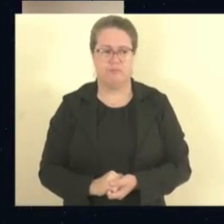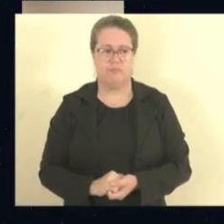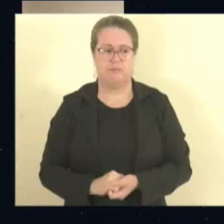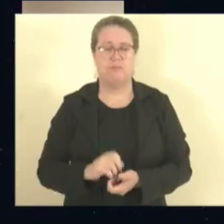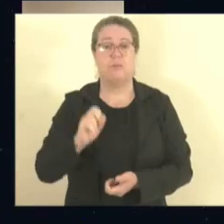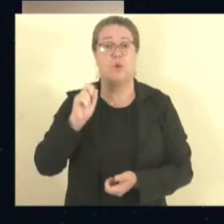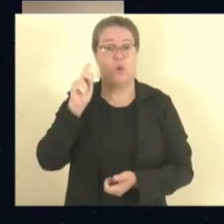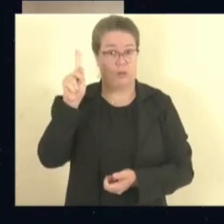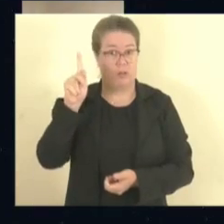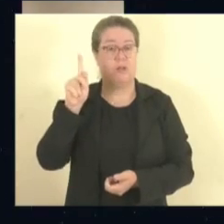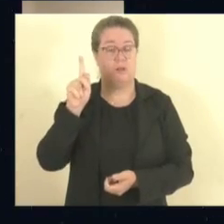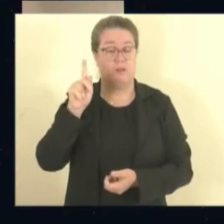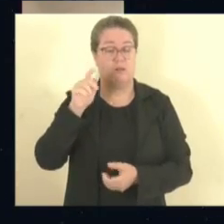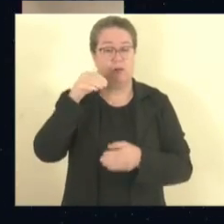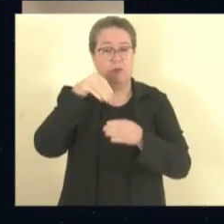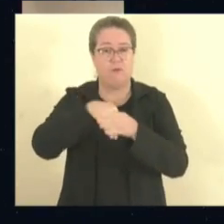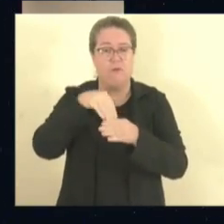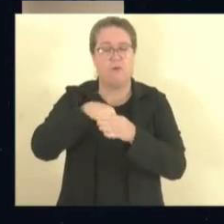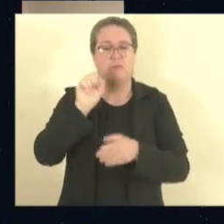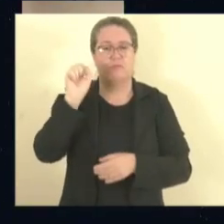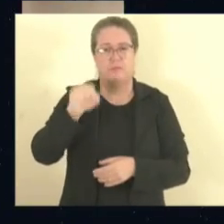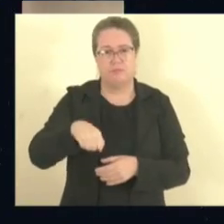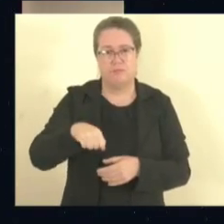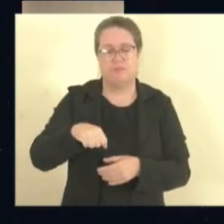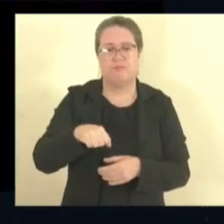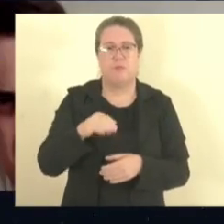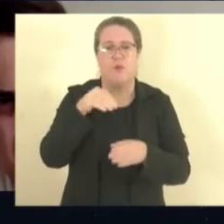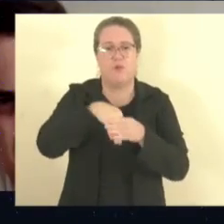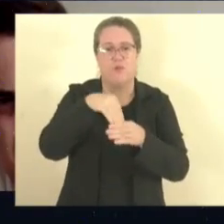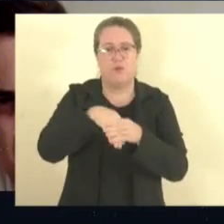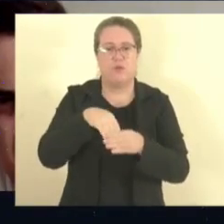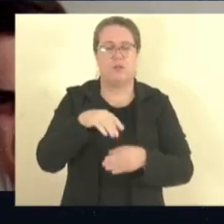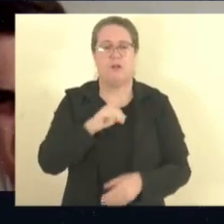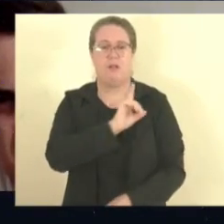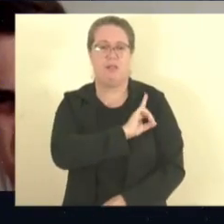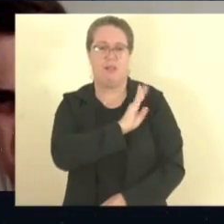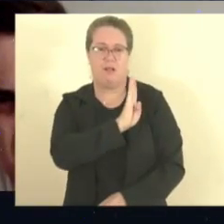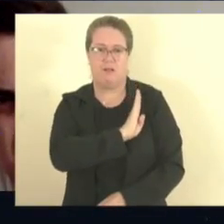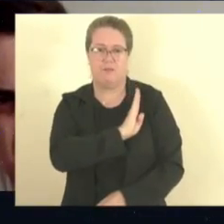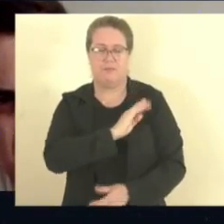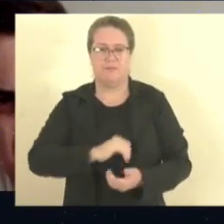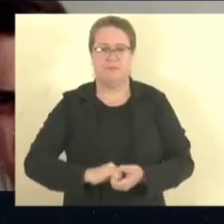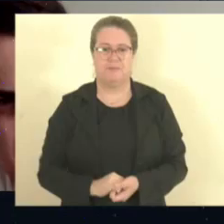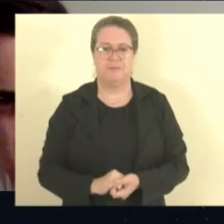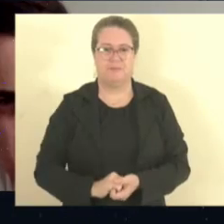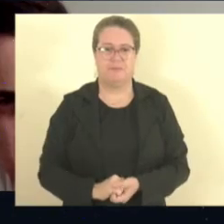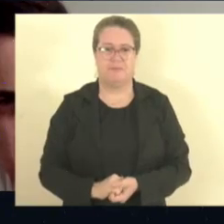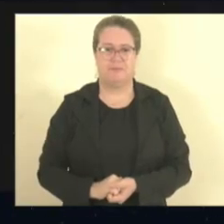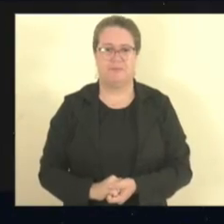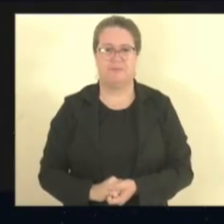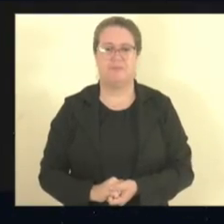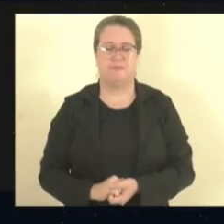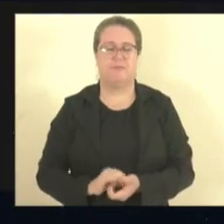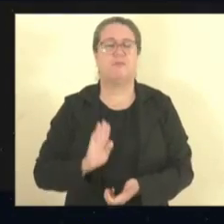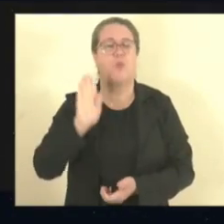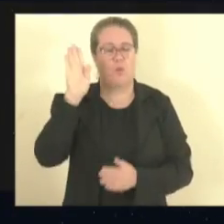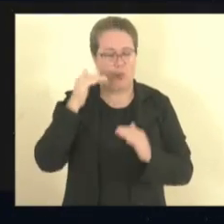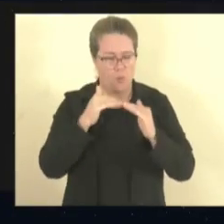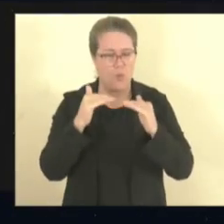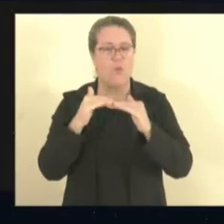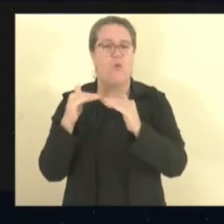Ok, deputado Erini vota sim. Como vota deputado Danilo Baense, delegado Danilo Baense. Com o relator,